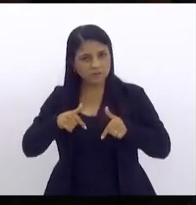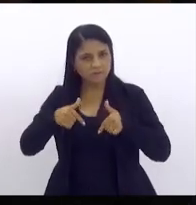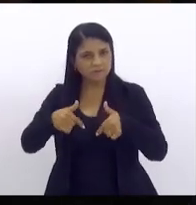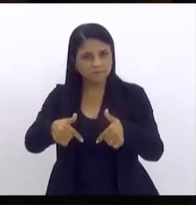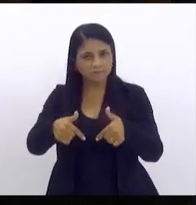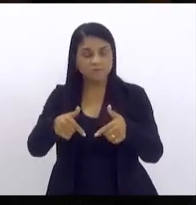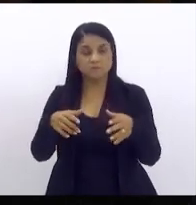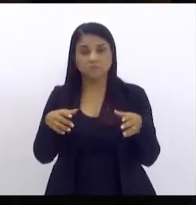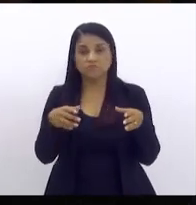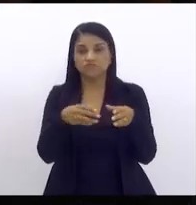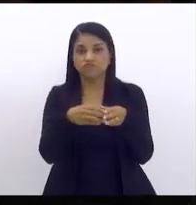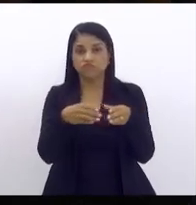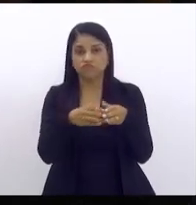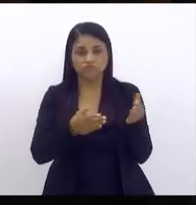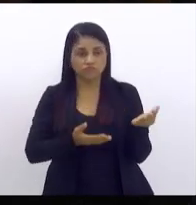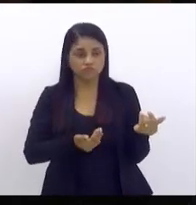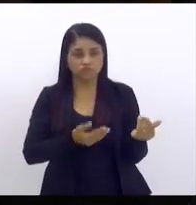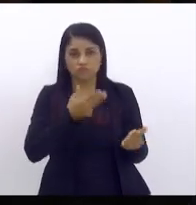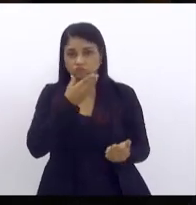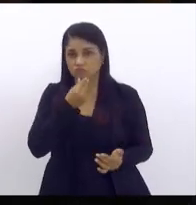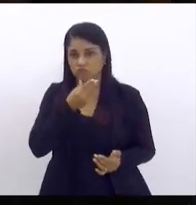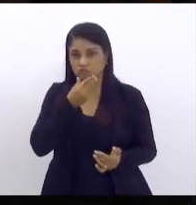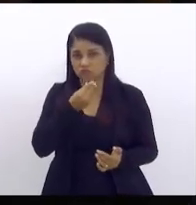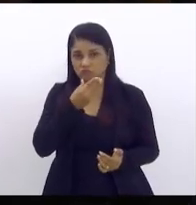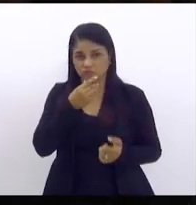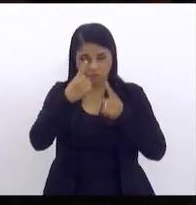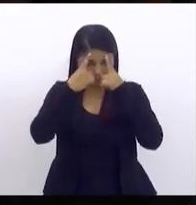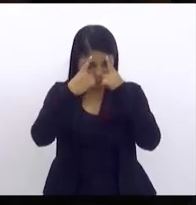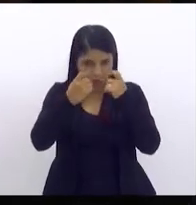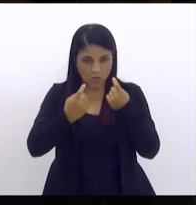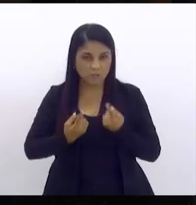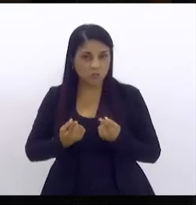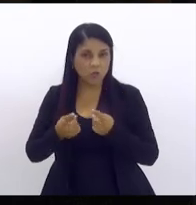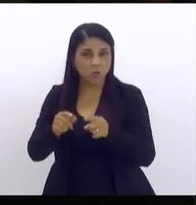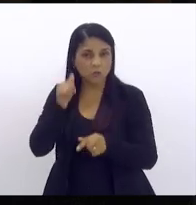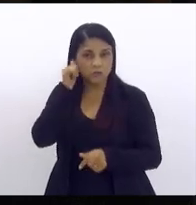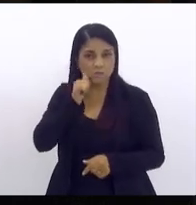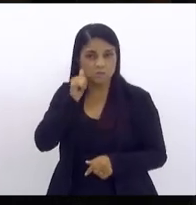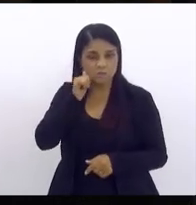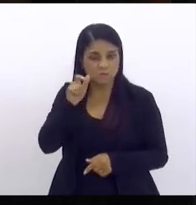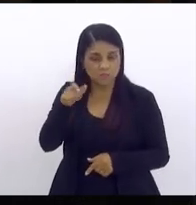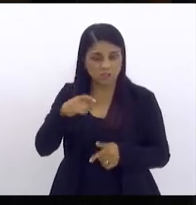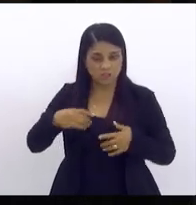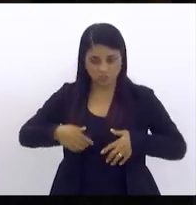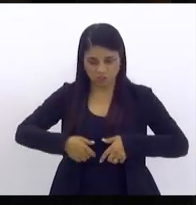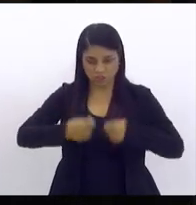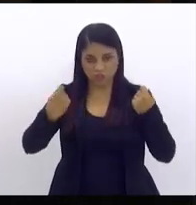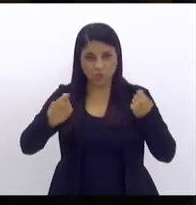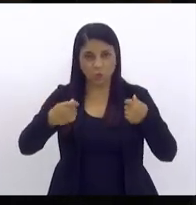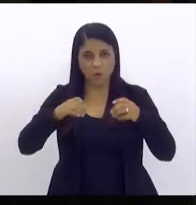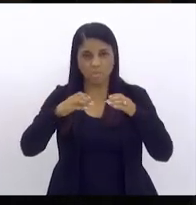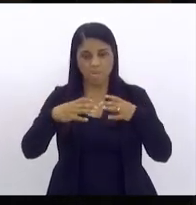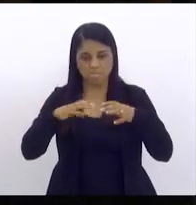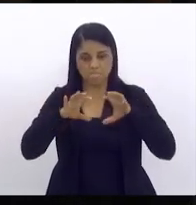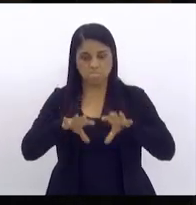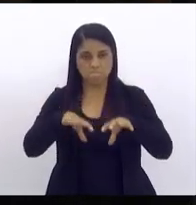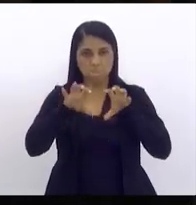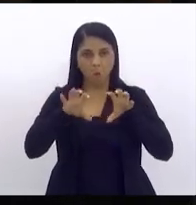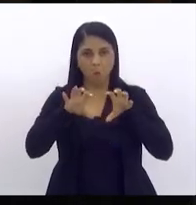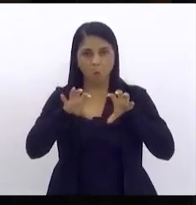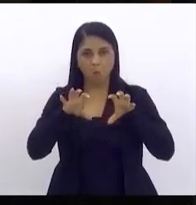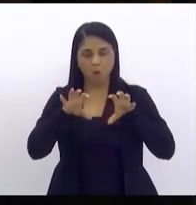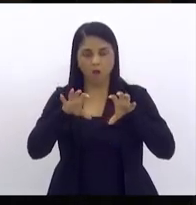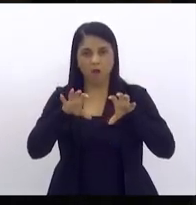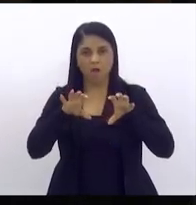que esses jovens utilizaram e tiraram as suas roupas enquanto as jovens jogavam